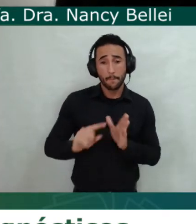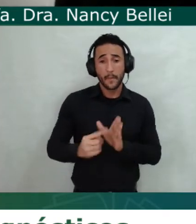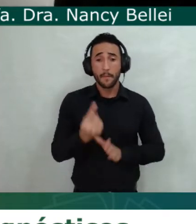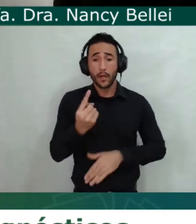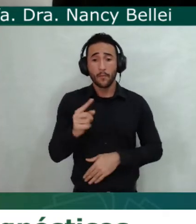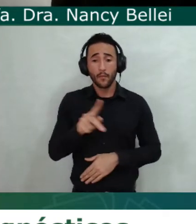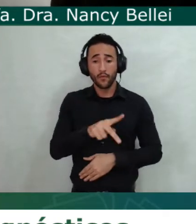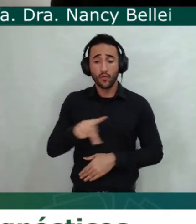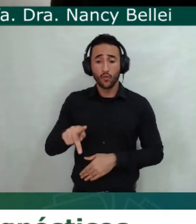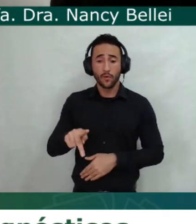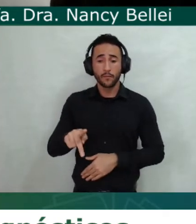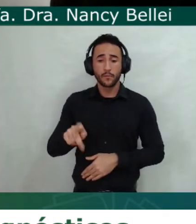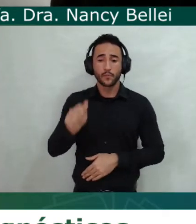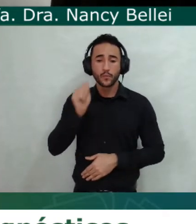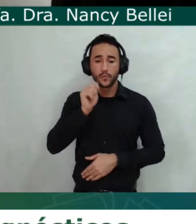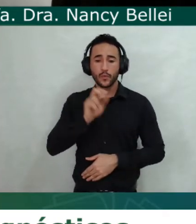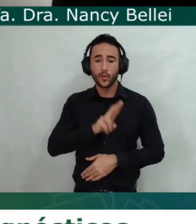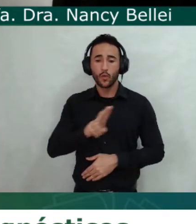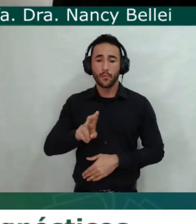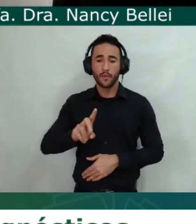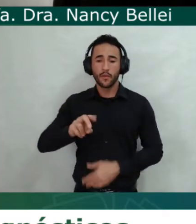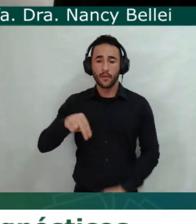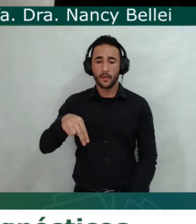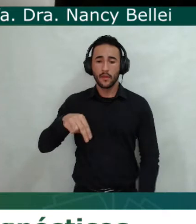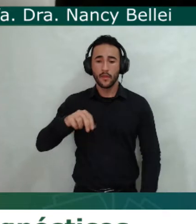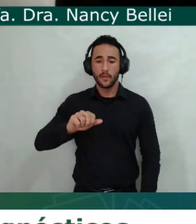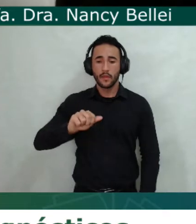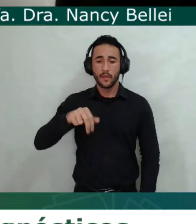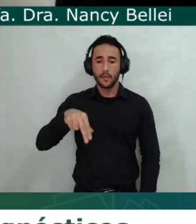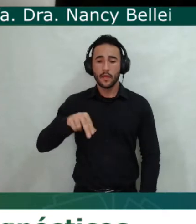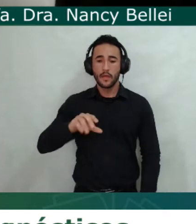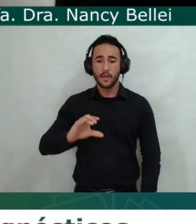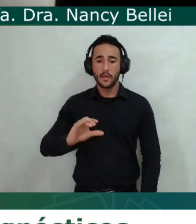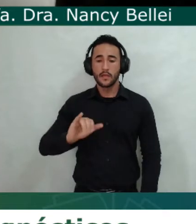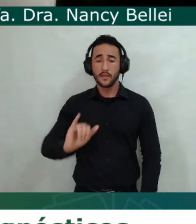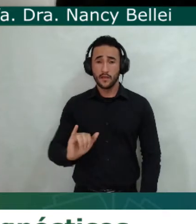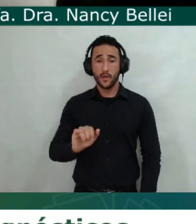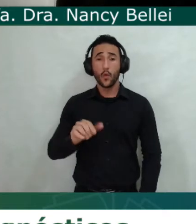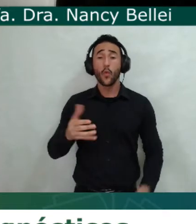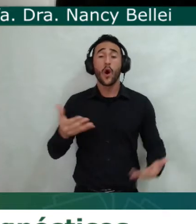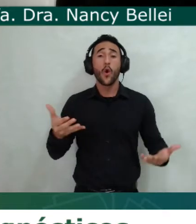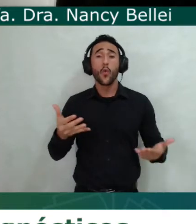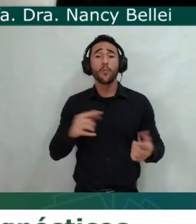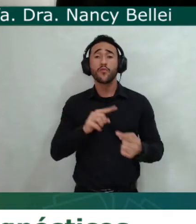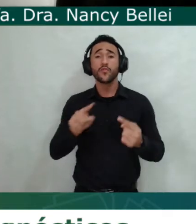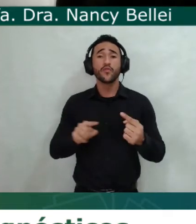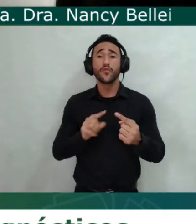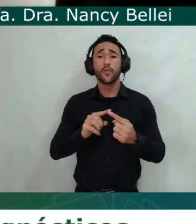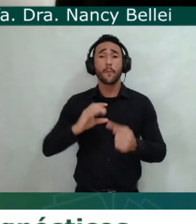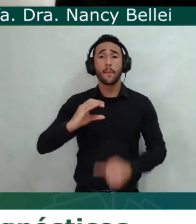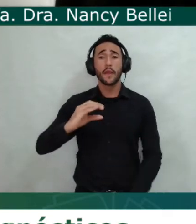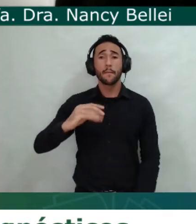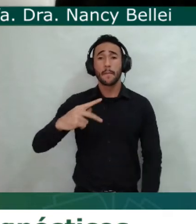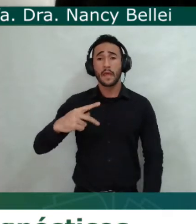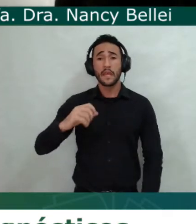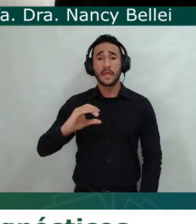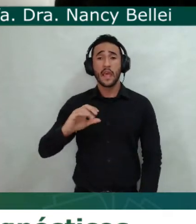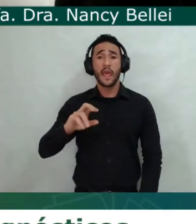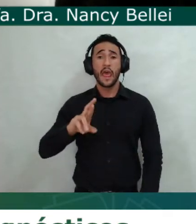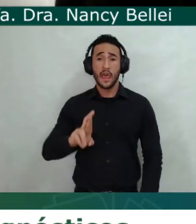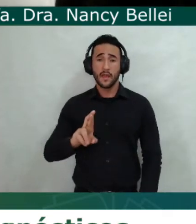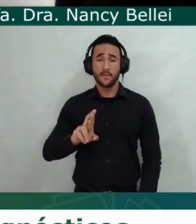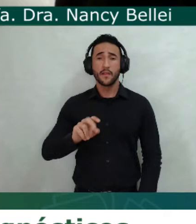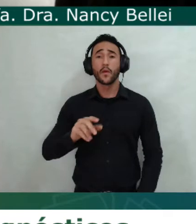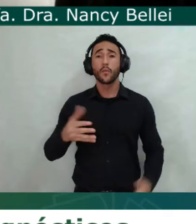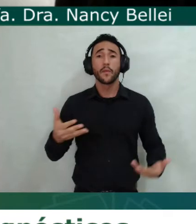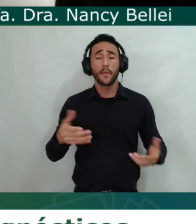vai conversar com a gente o papel dos PCRs, da reação em cadeia de polimerase,